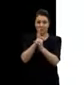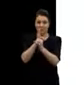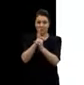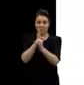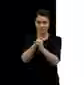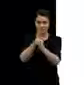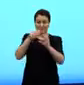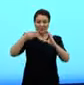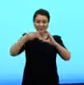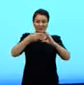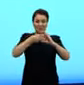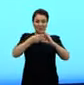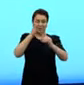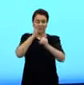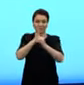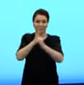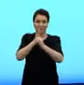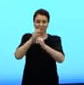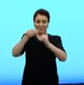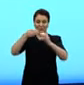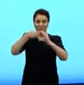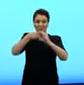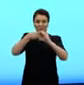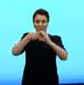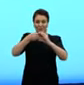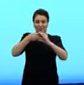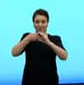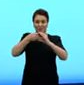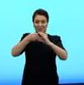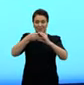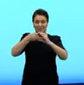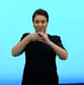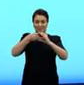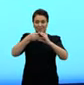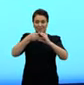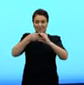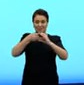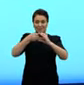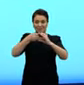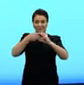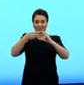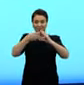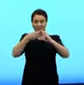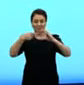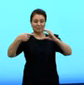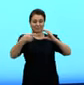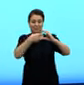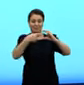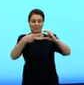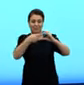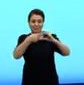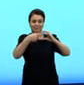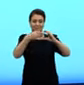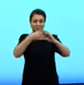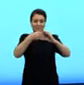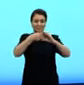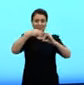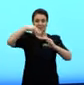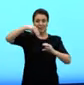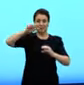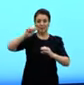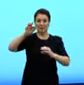ali da célula, na parte do meio, ó, bem organizadinhos. Metade, meio,